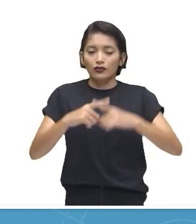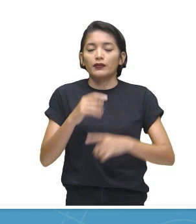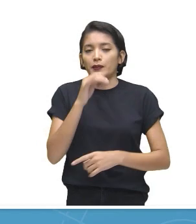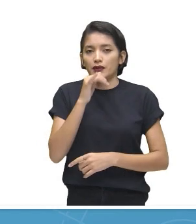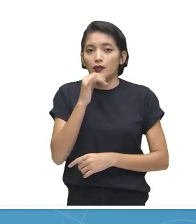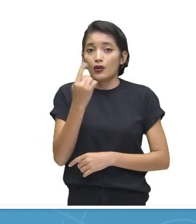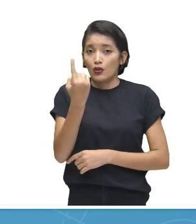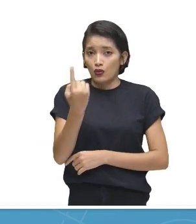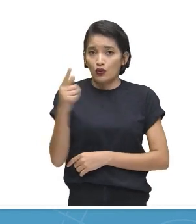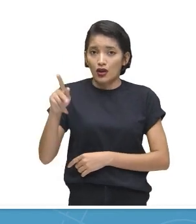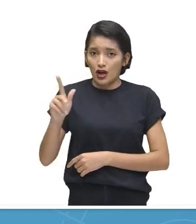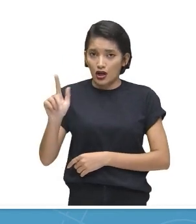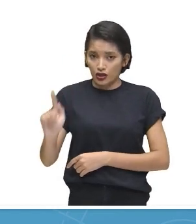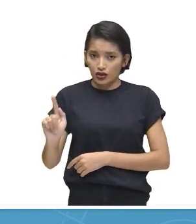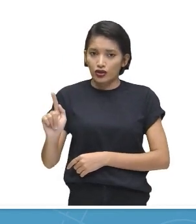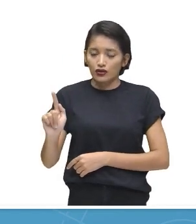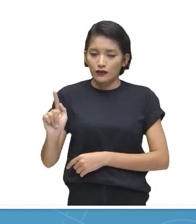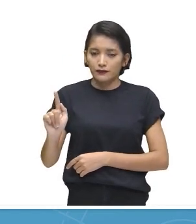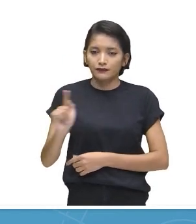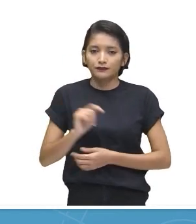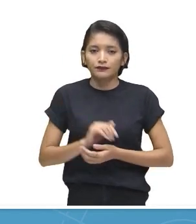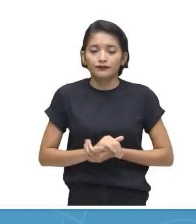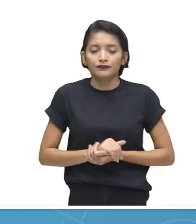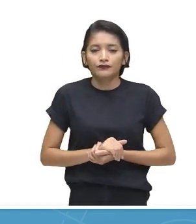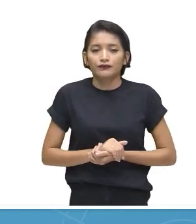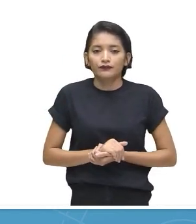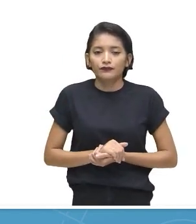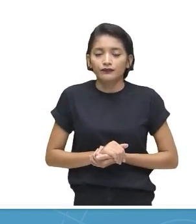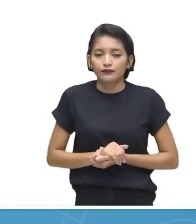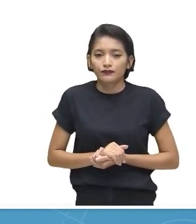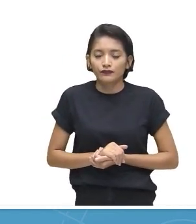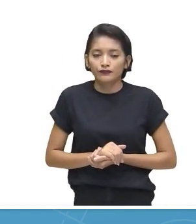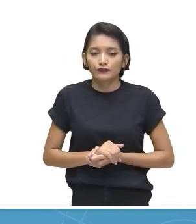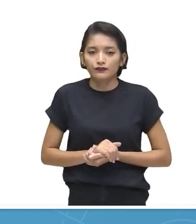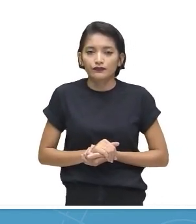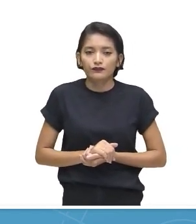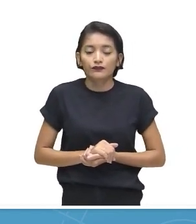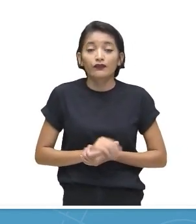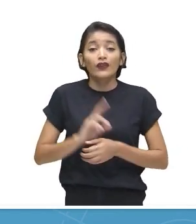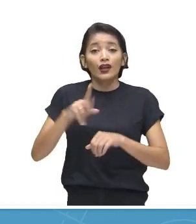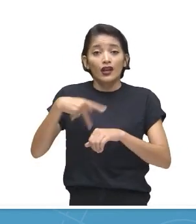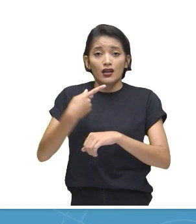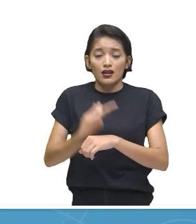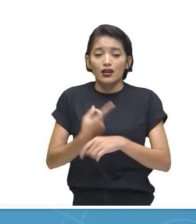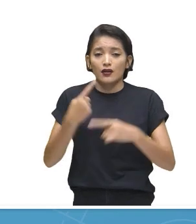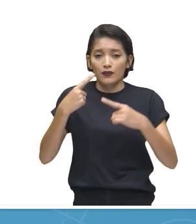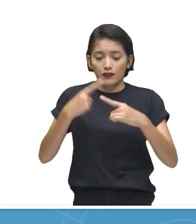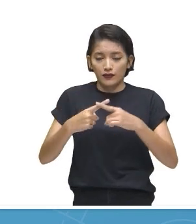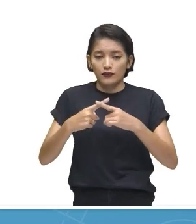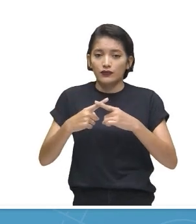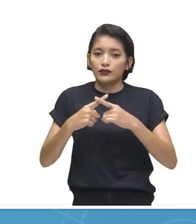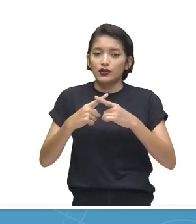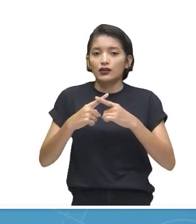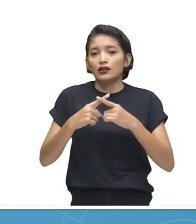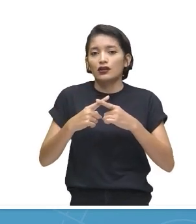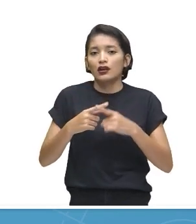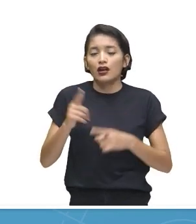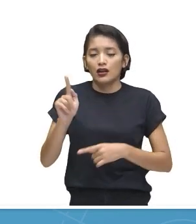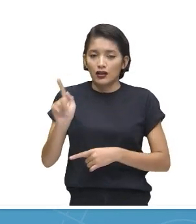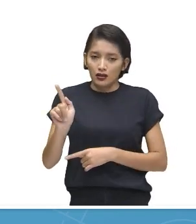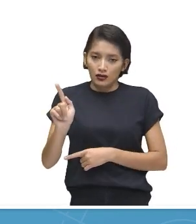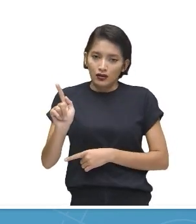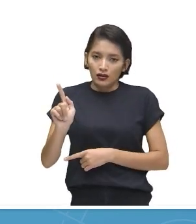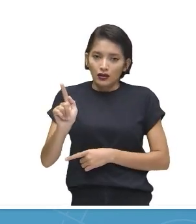quilo, né, que é o x, e depois multiplicar o 1000 gramas